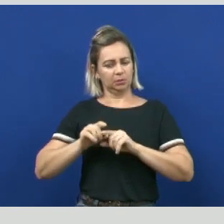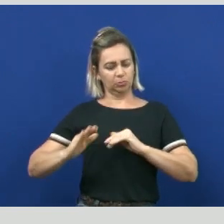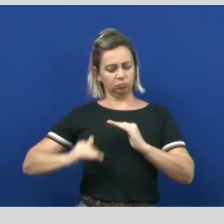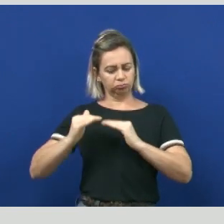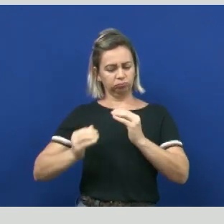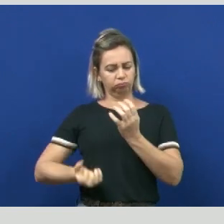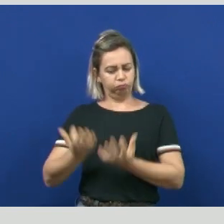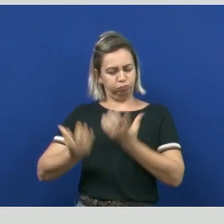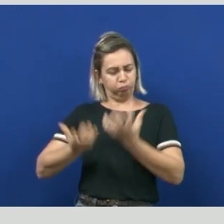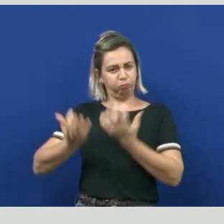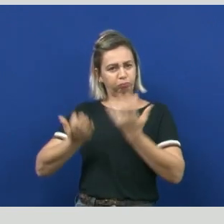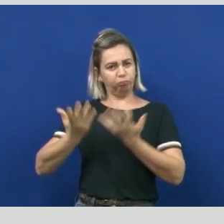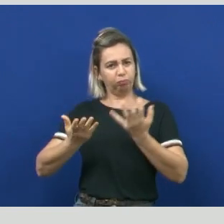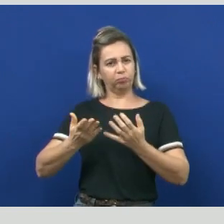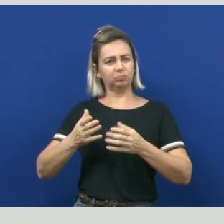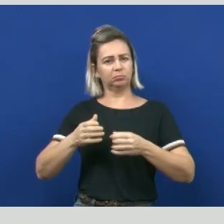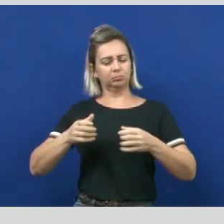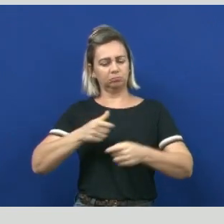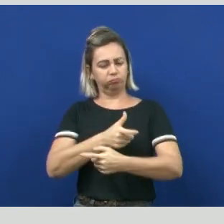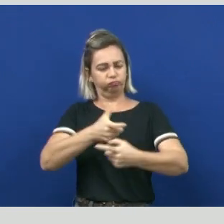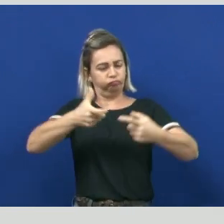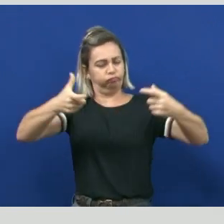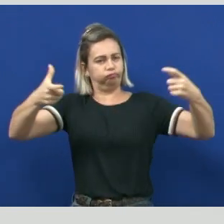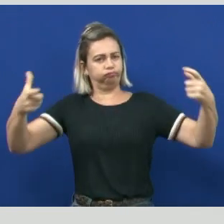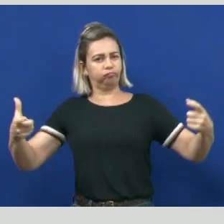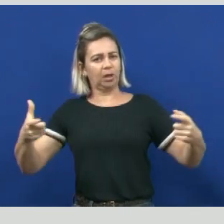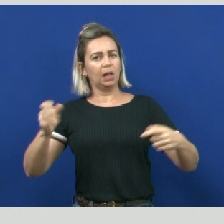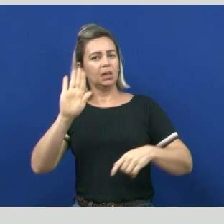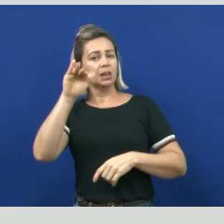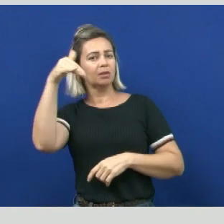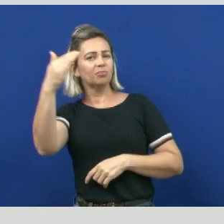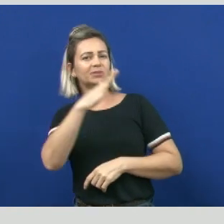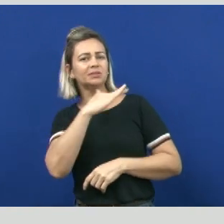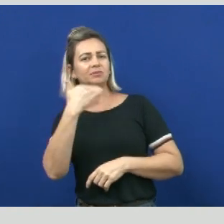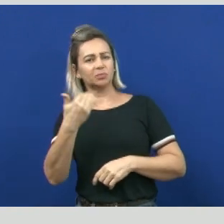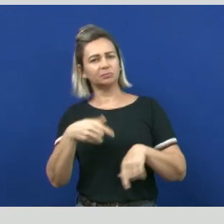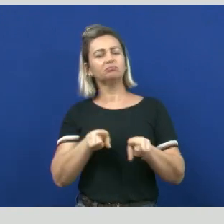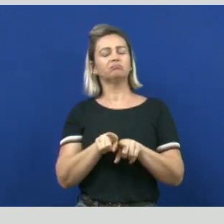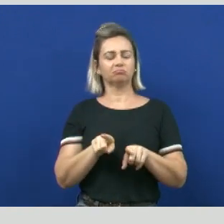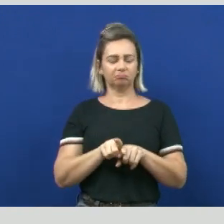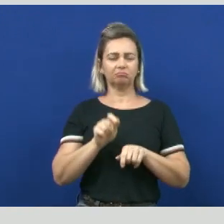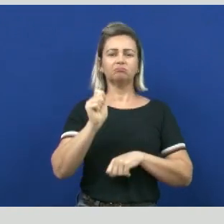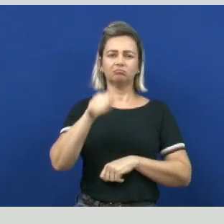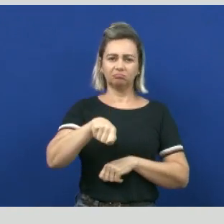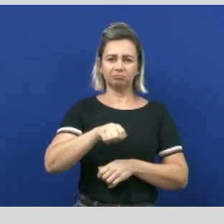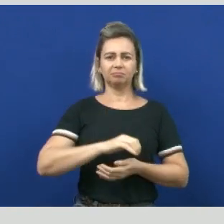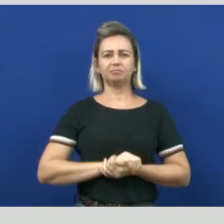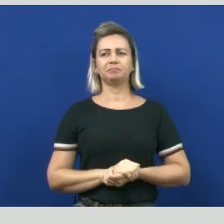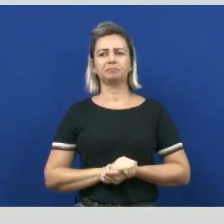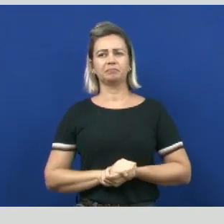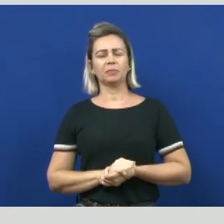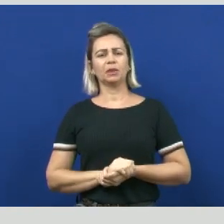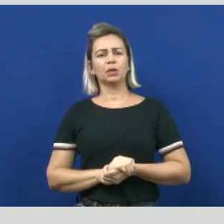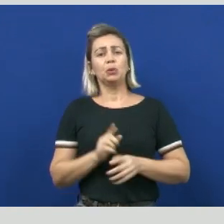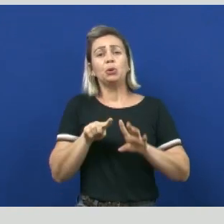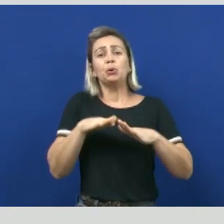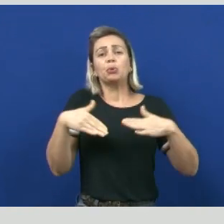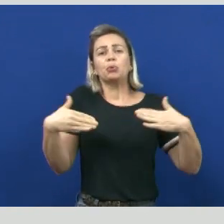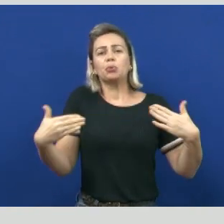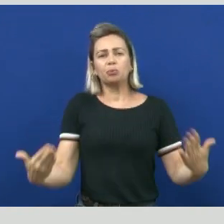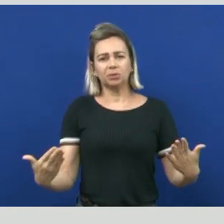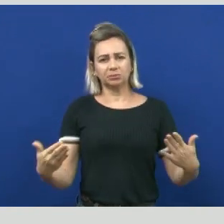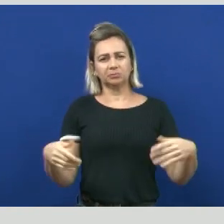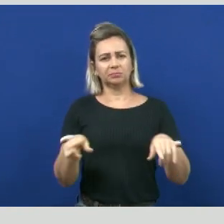se reproduzir, causando um incêndio, e morre quando acaba seu alimento. Bom, que argumentos podemos usar